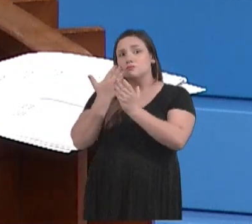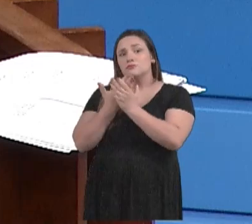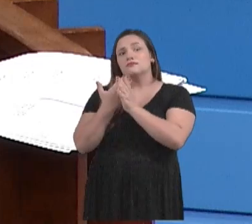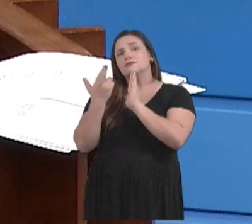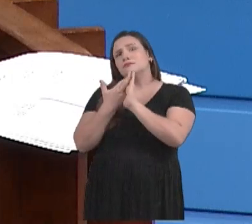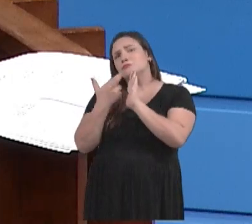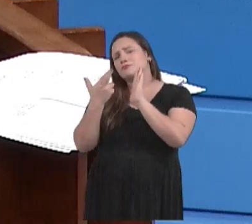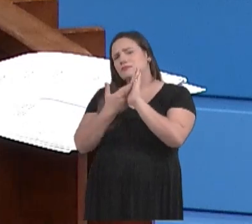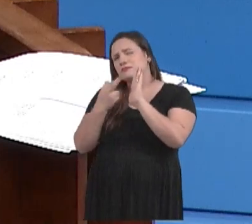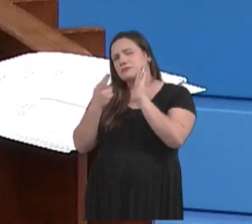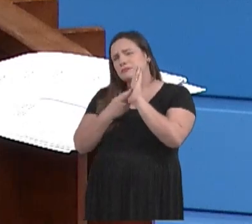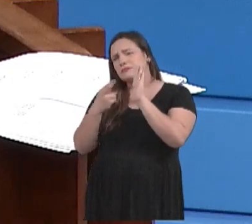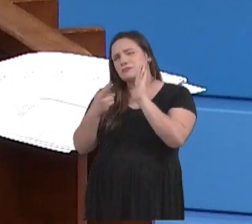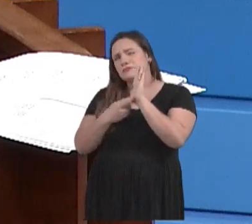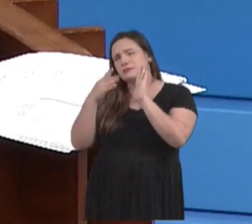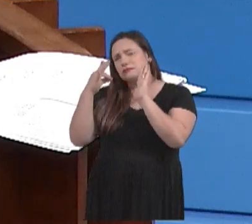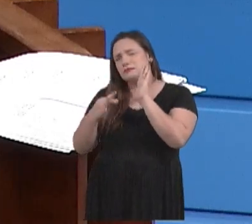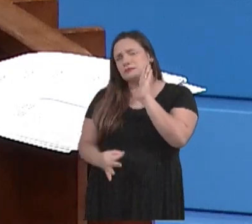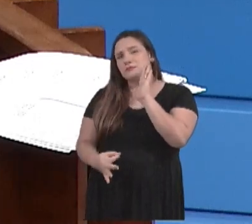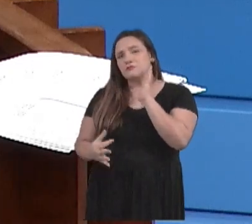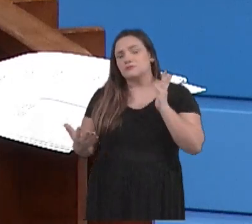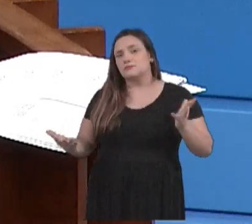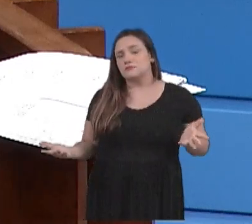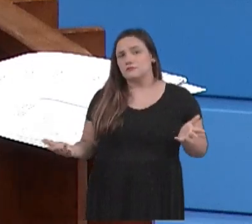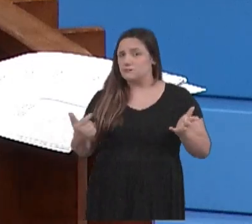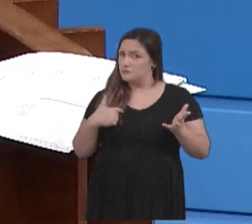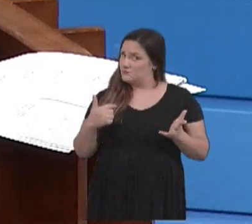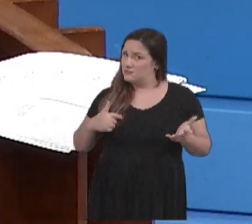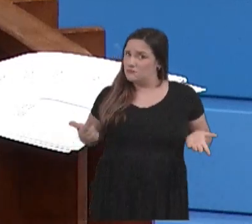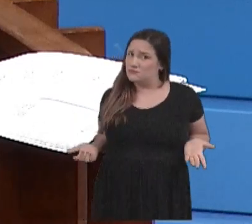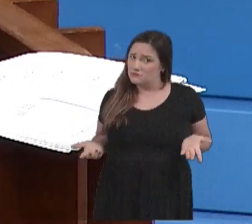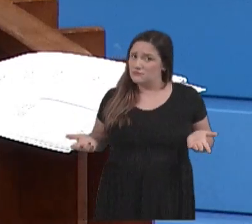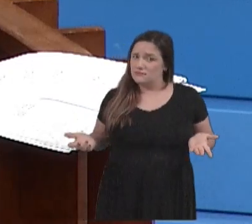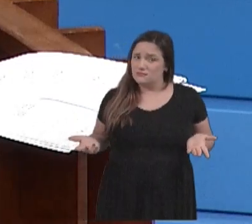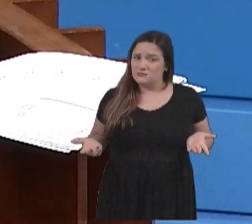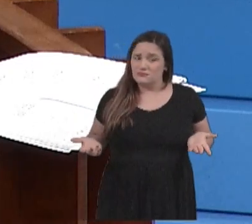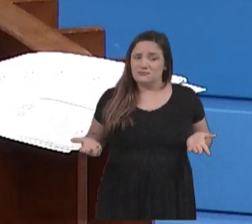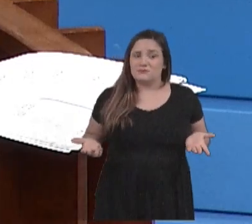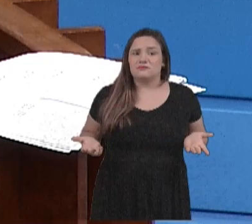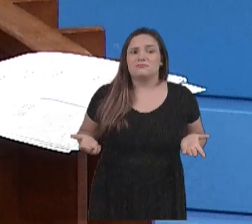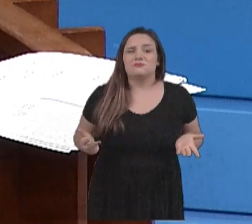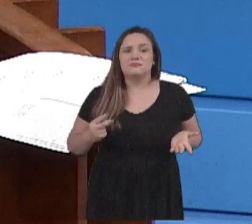então assim, eu, nessa altura do campeonato, não vou